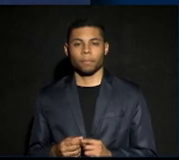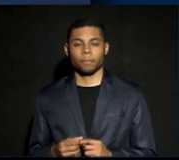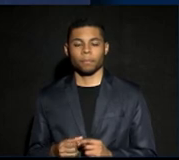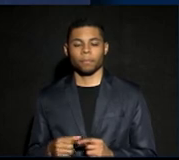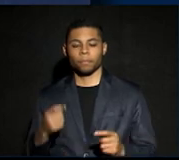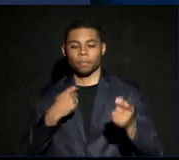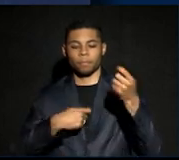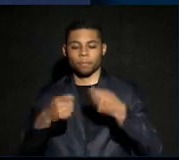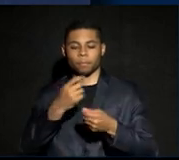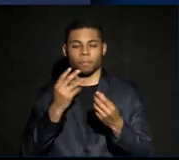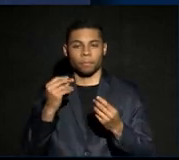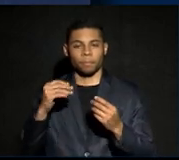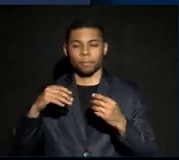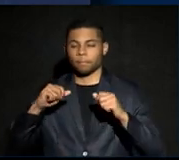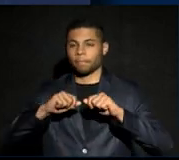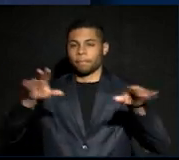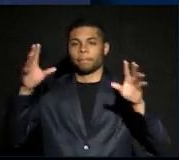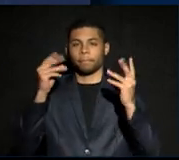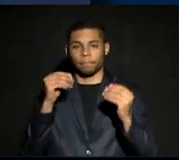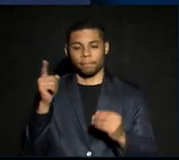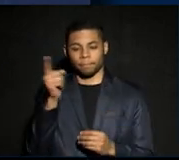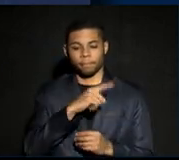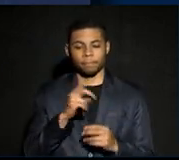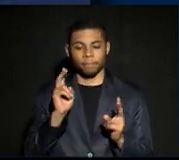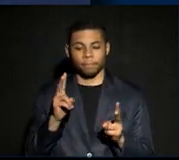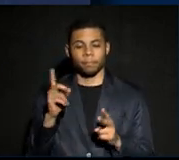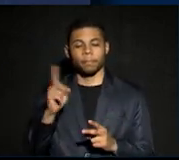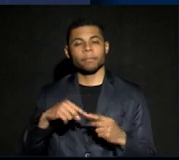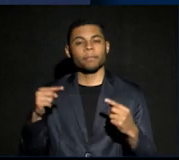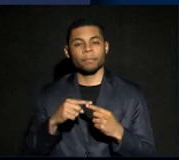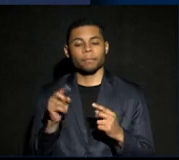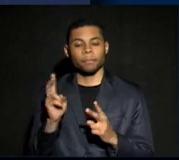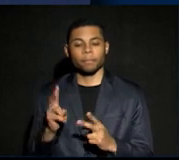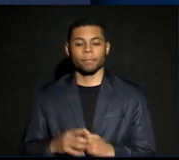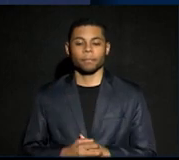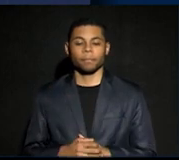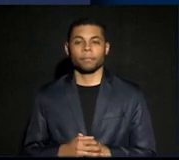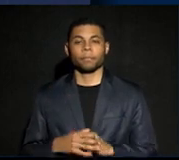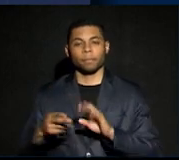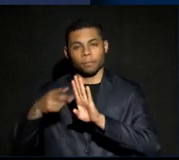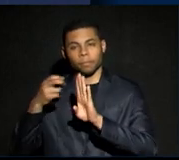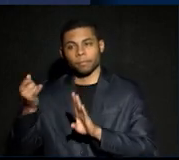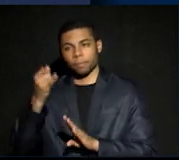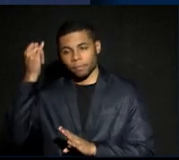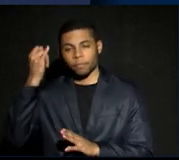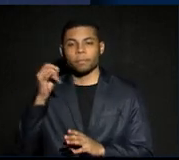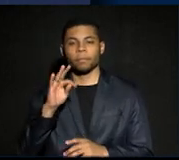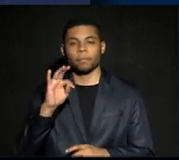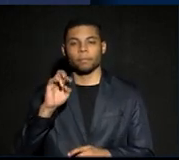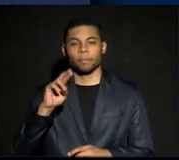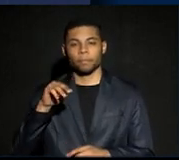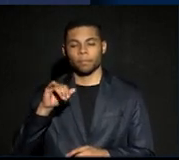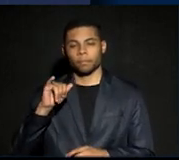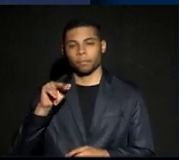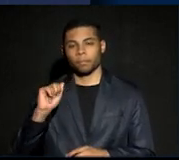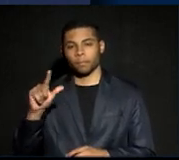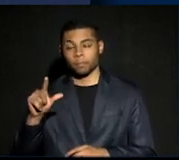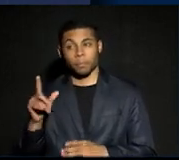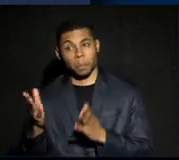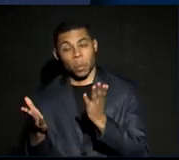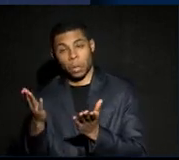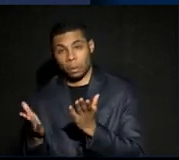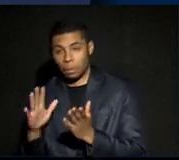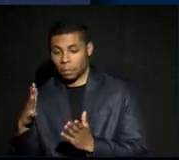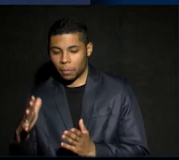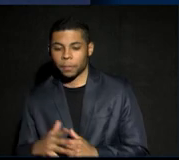atribuir uma probabilidade muito grande desse soft landing, que é uma combinação de taxa de juros terminais